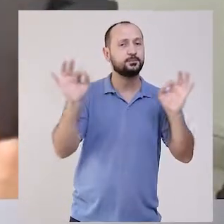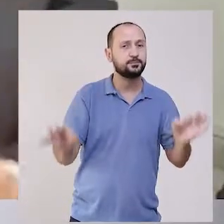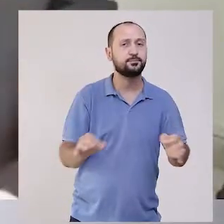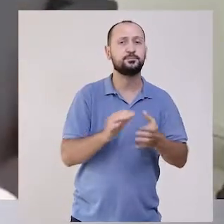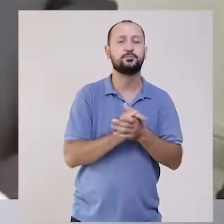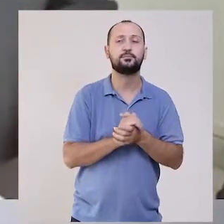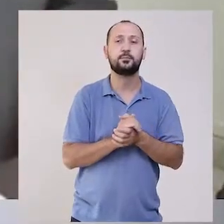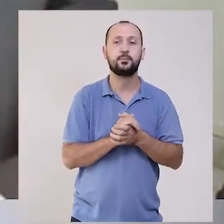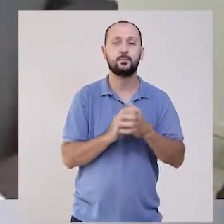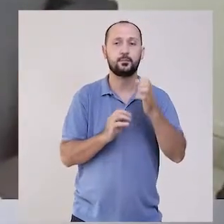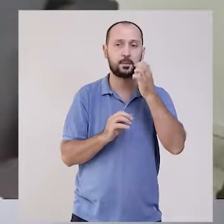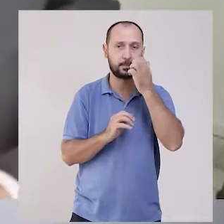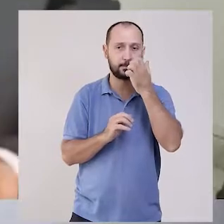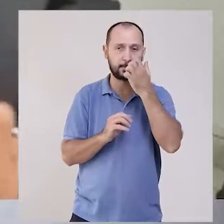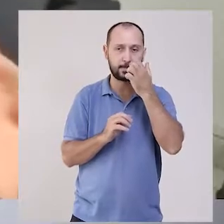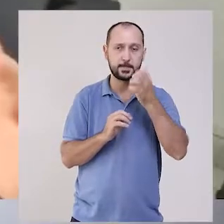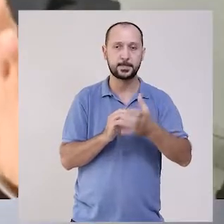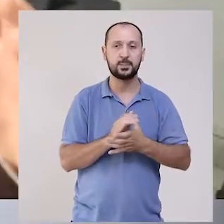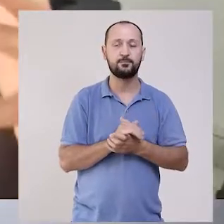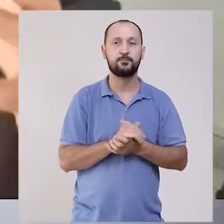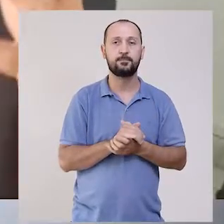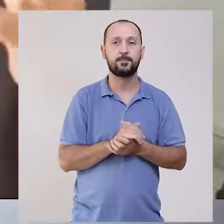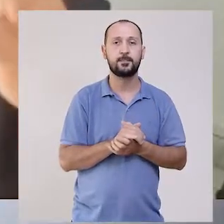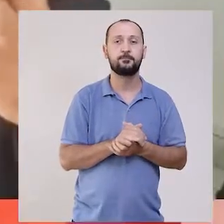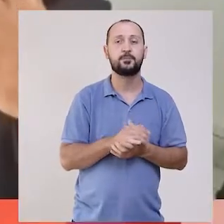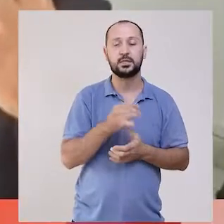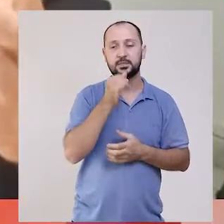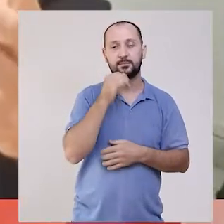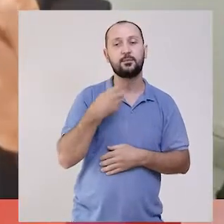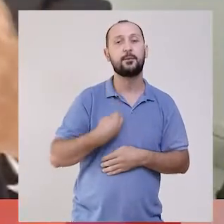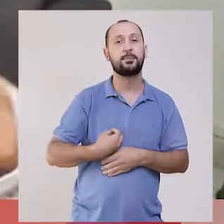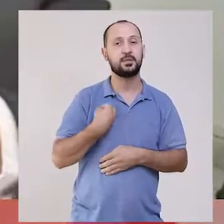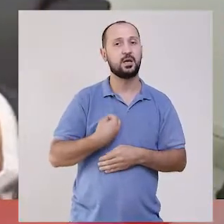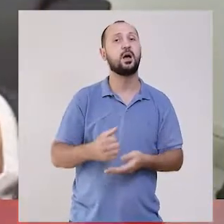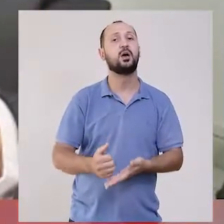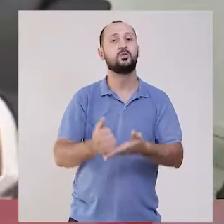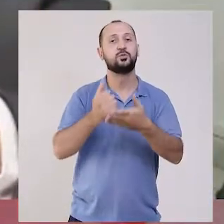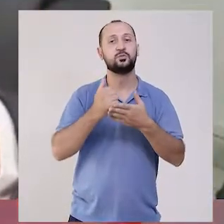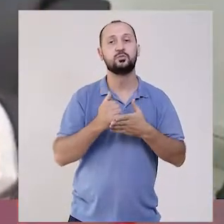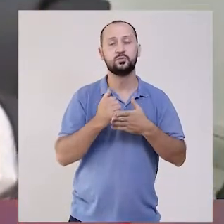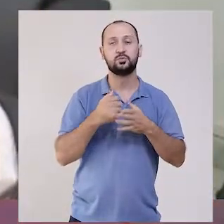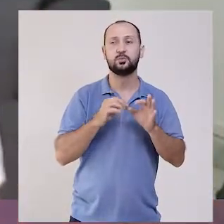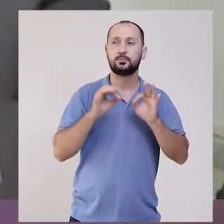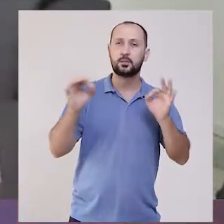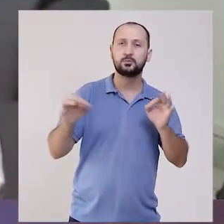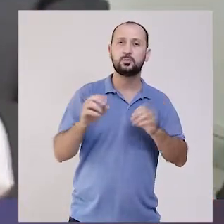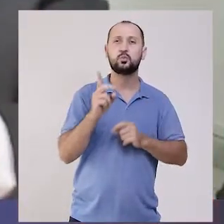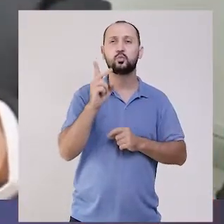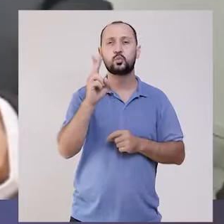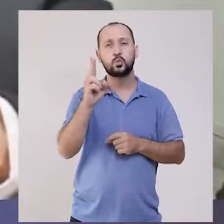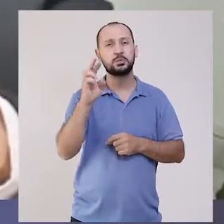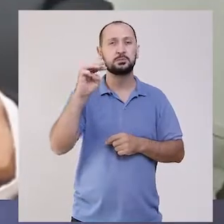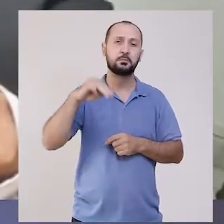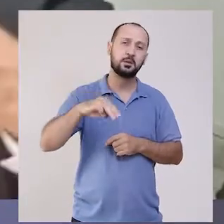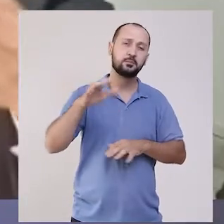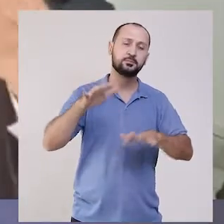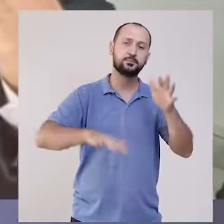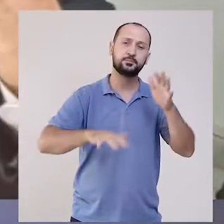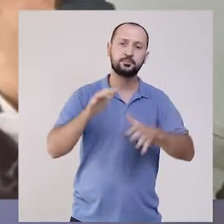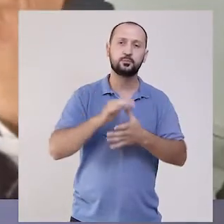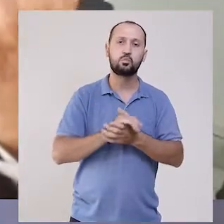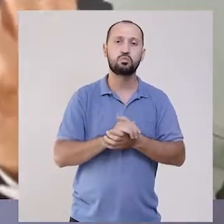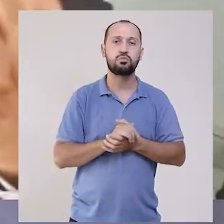certa distância, tá? Mas a presença ajuda, mantendo uma distância de 2